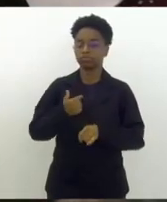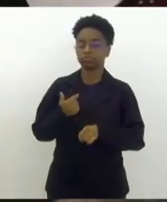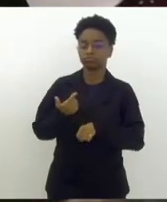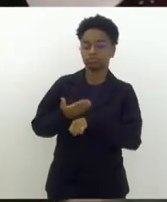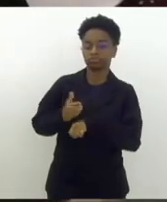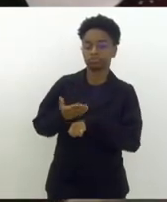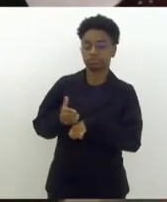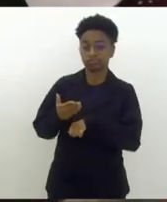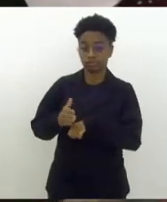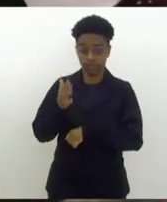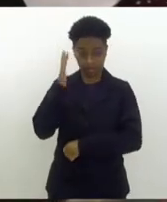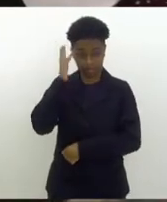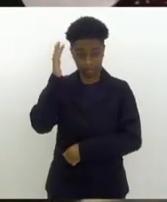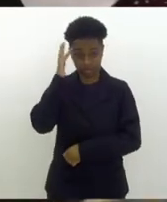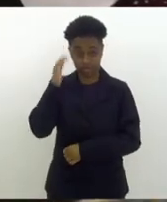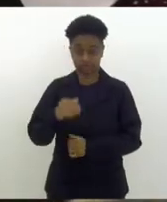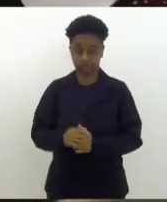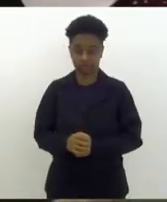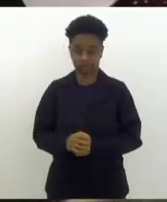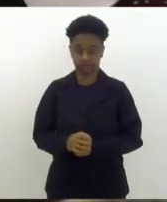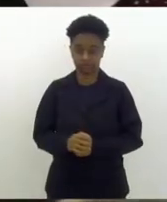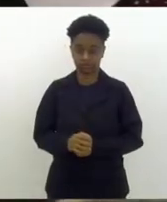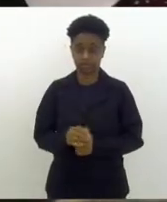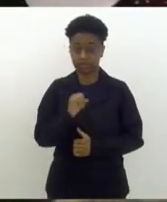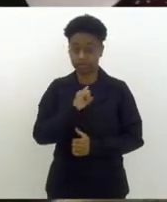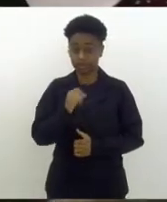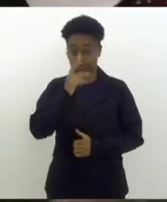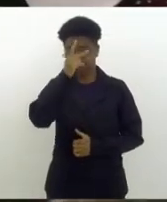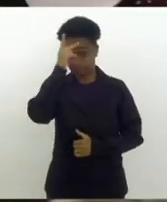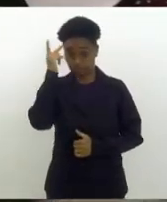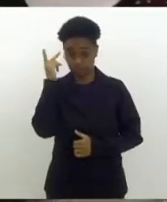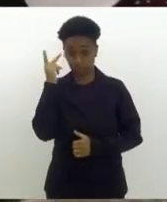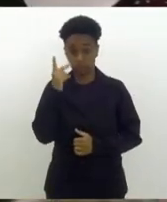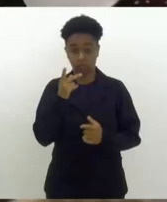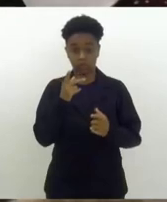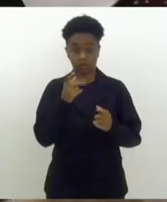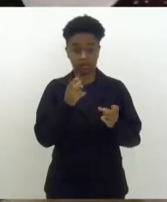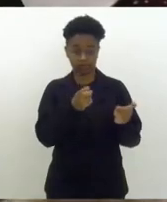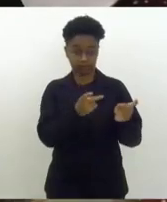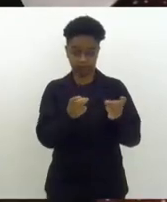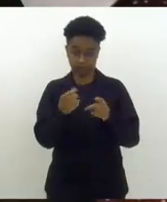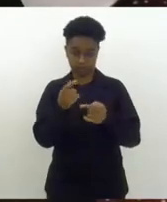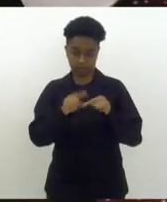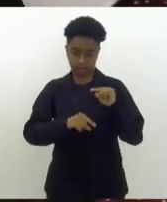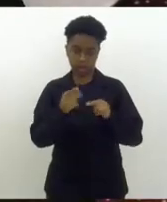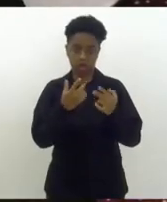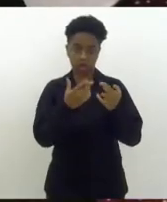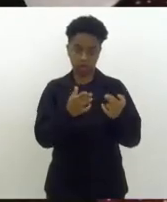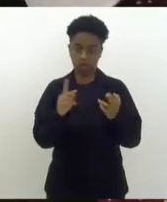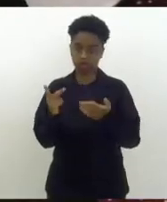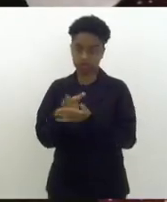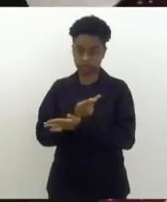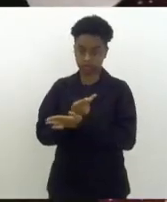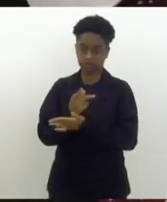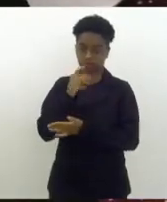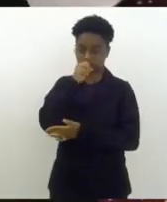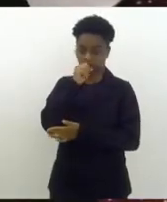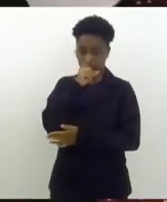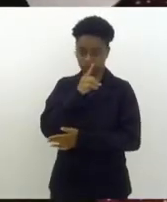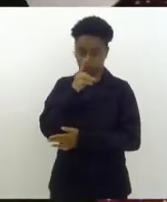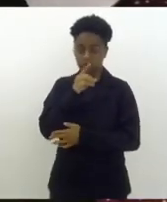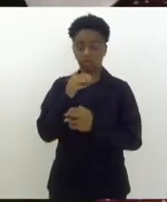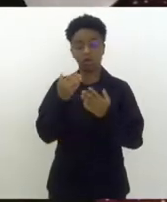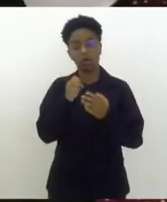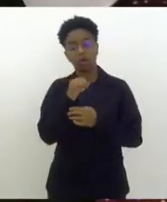imagina Presidente se um cidadão comum um ambulante como foi aquele desrespeitado no final de semana uma pessoa